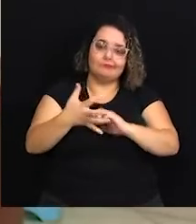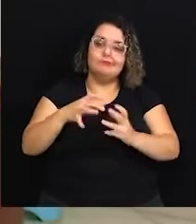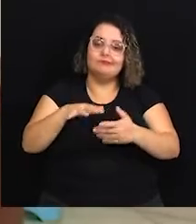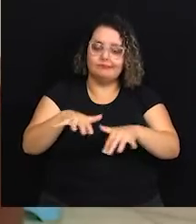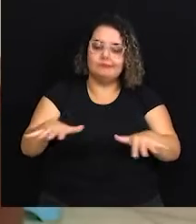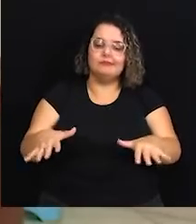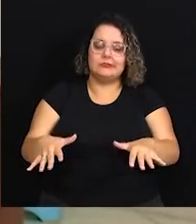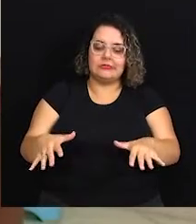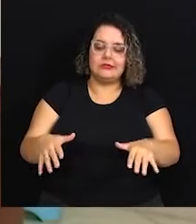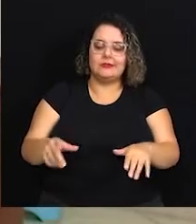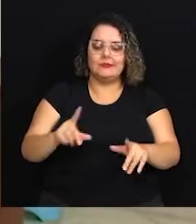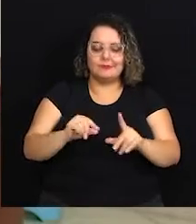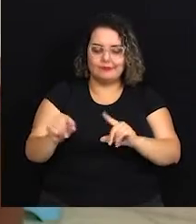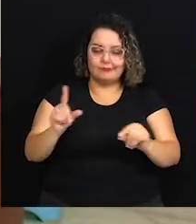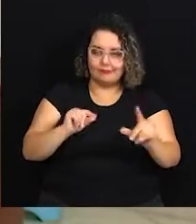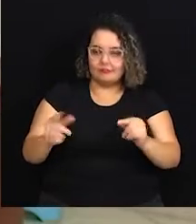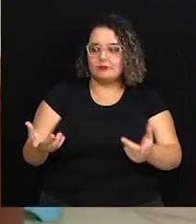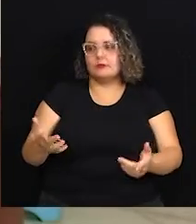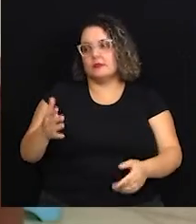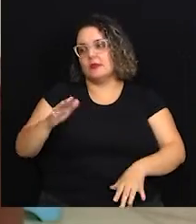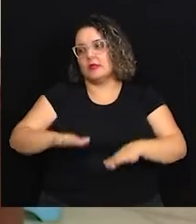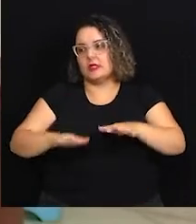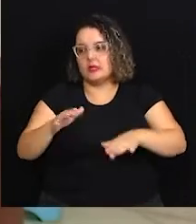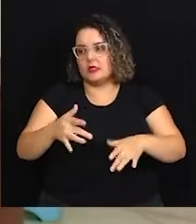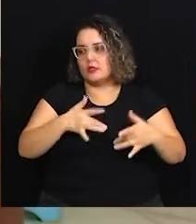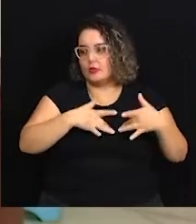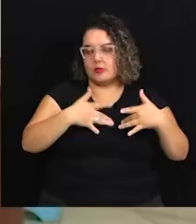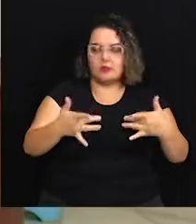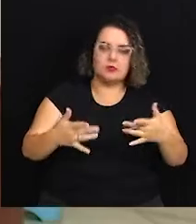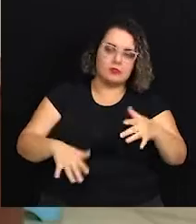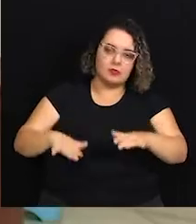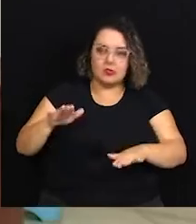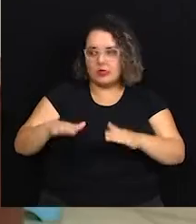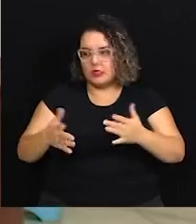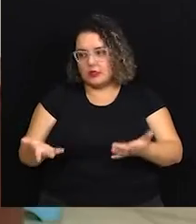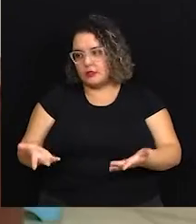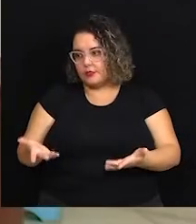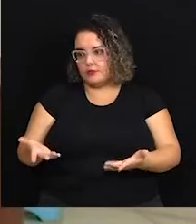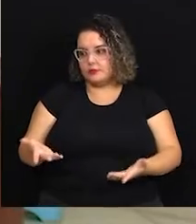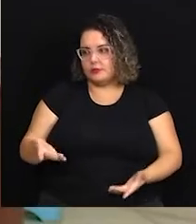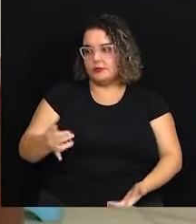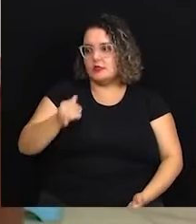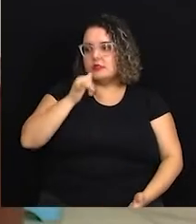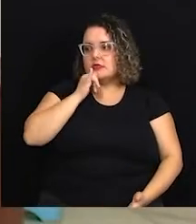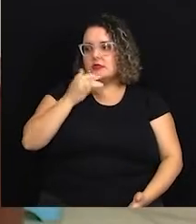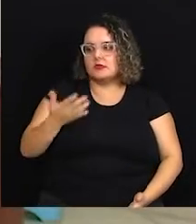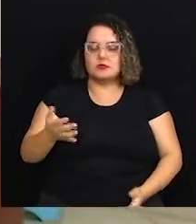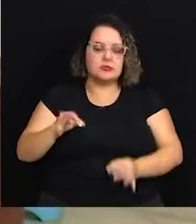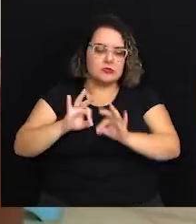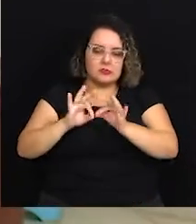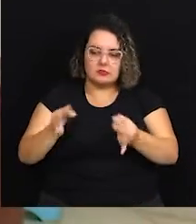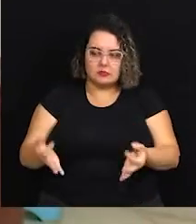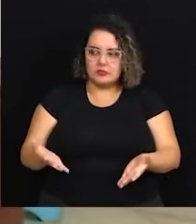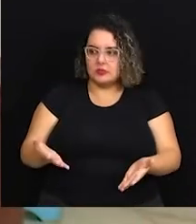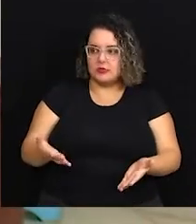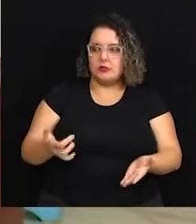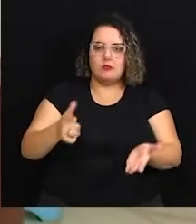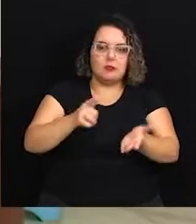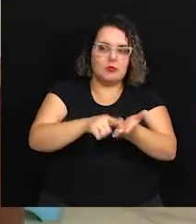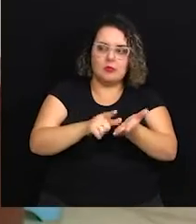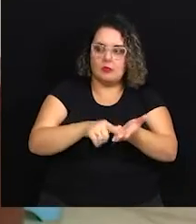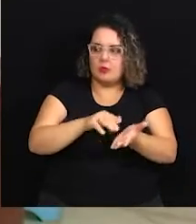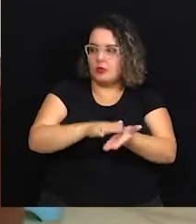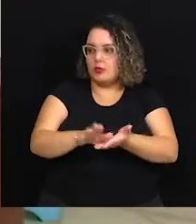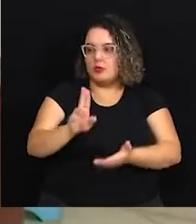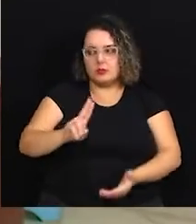assim, doadores esporádicos, então, por exemplo, assim, vamos pensar um custo, um exemplo simples, por exemplo, sulfite, a gente